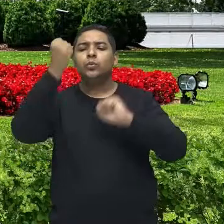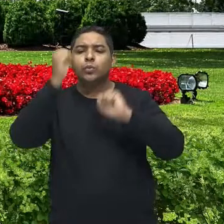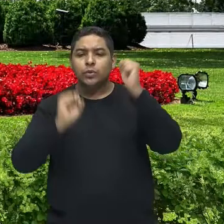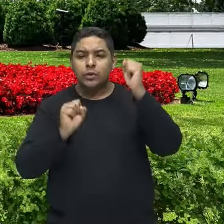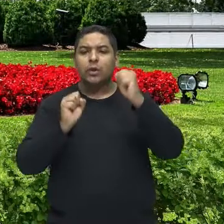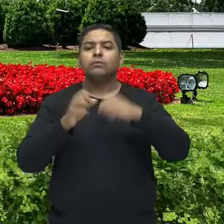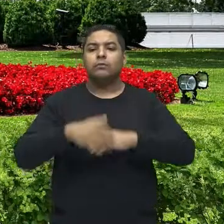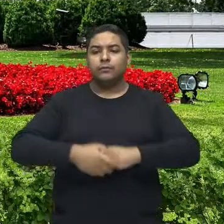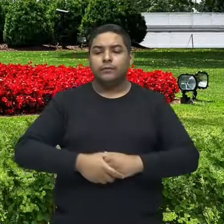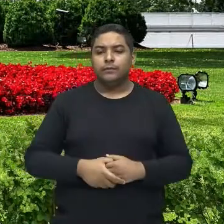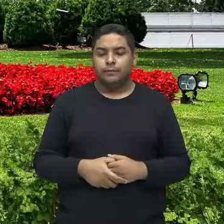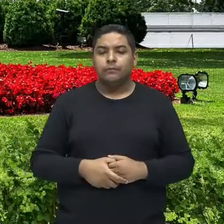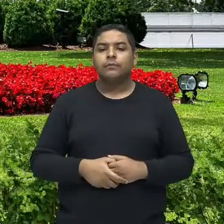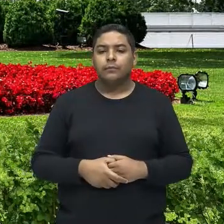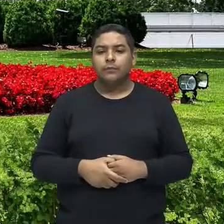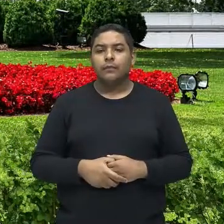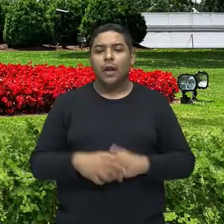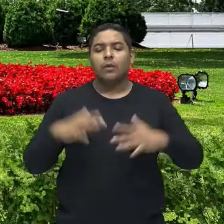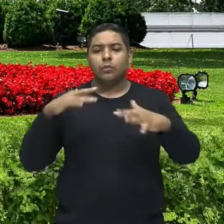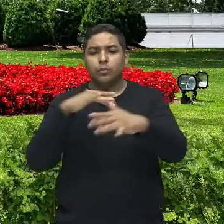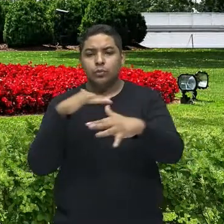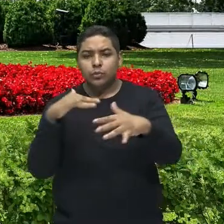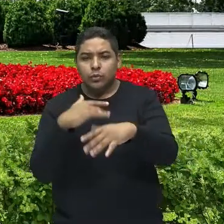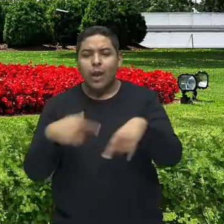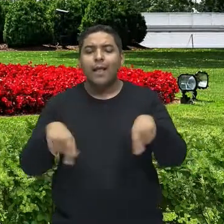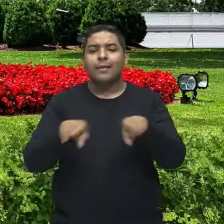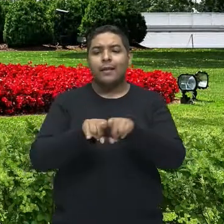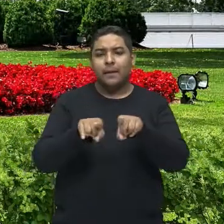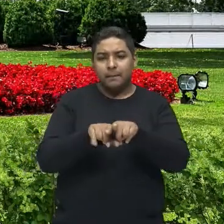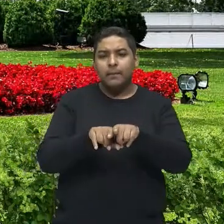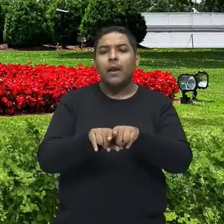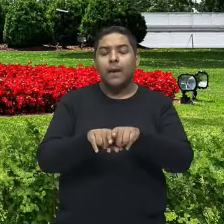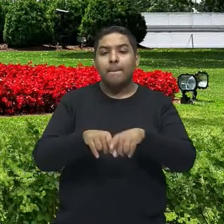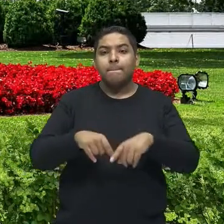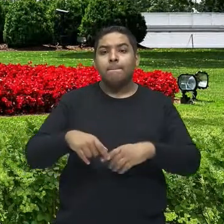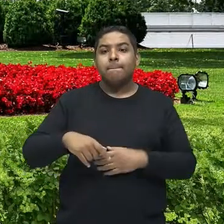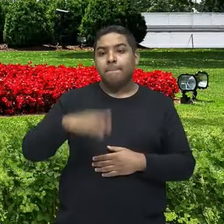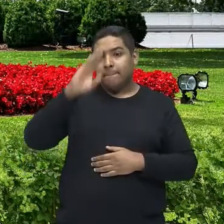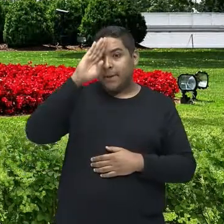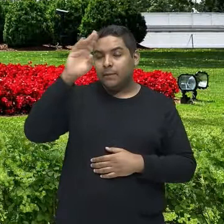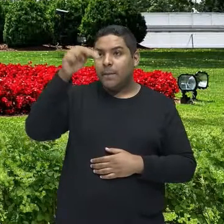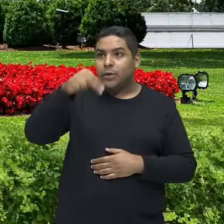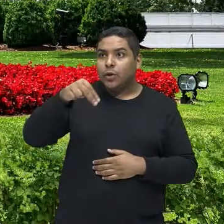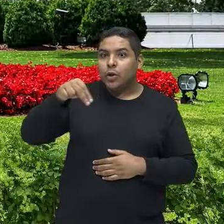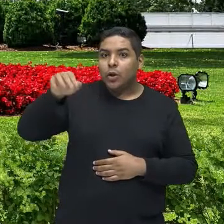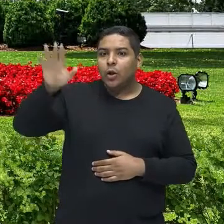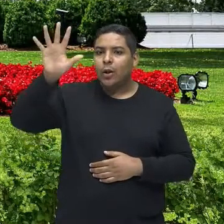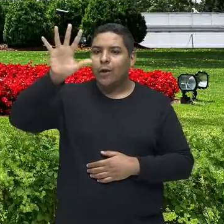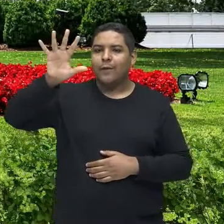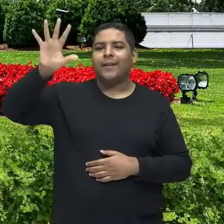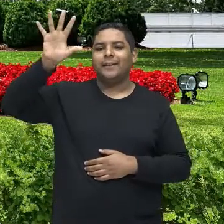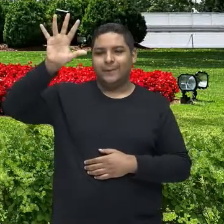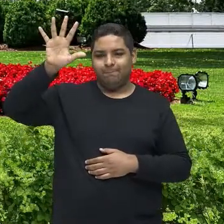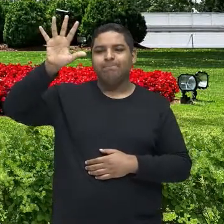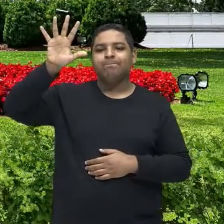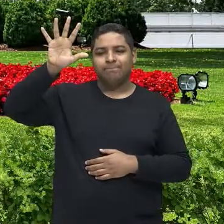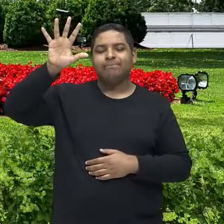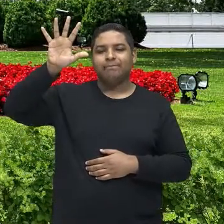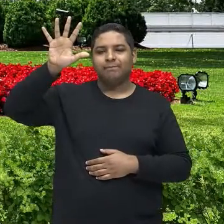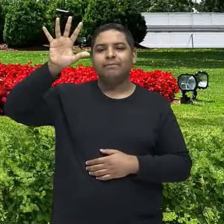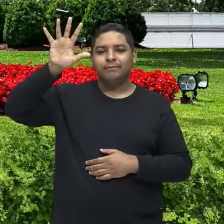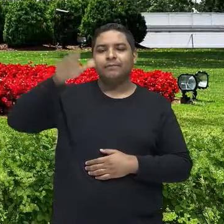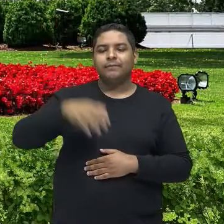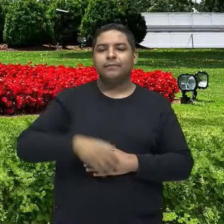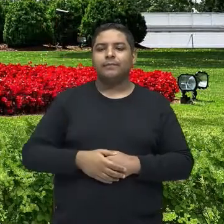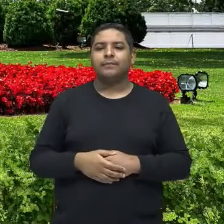desenvolvimento urbanístico, né, dos Estados Unidos, principalmente no Nordeste. A gente vai observar aí que essa parte do